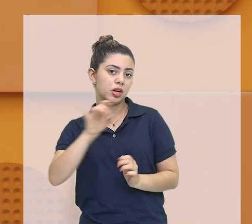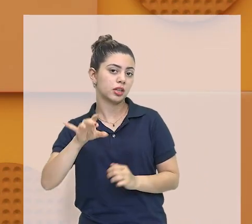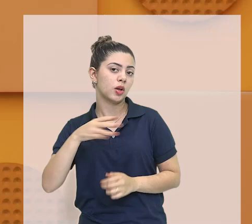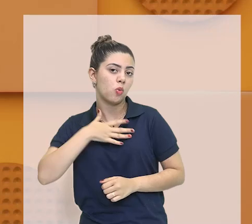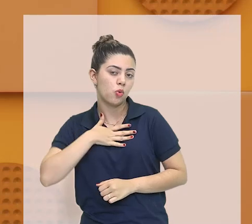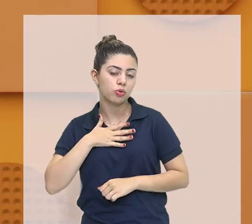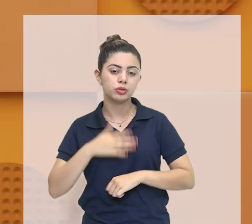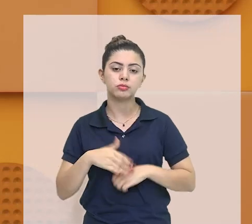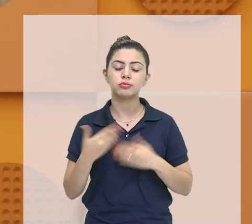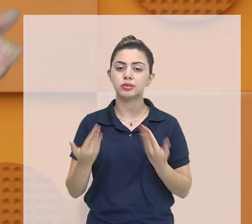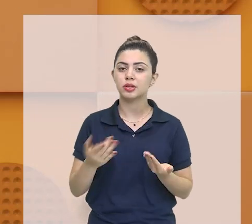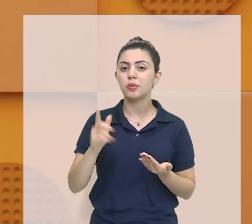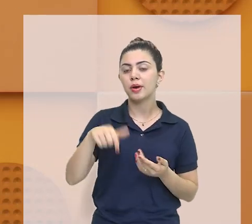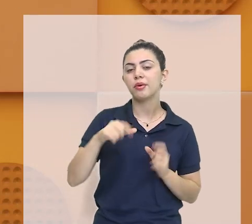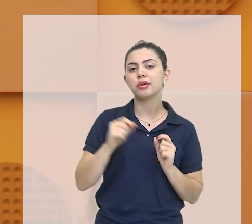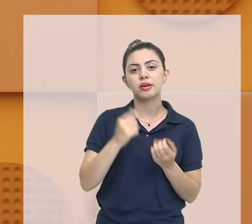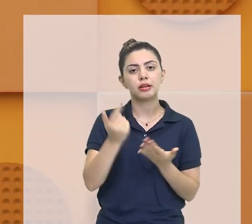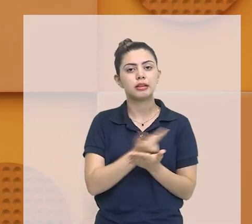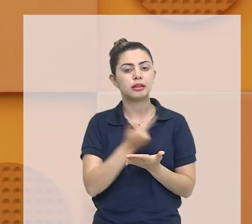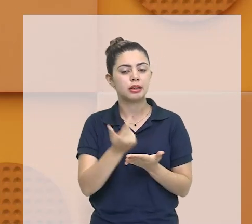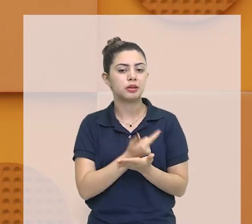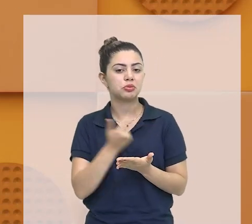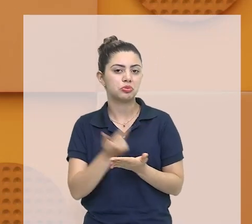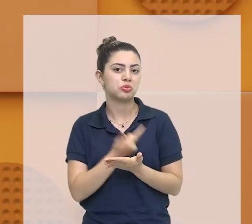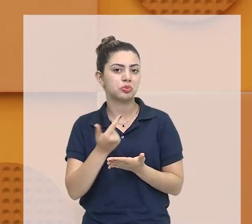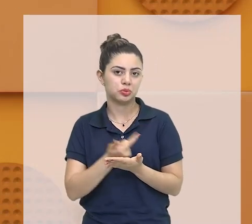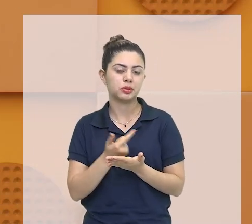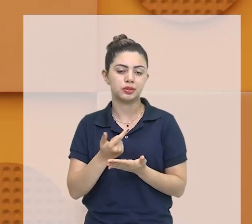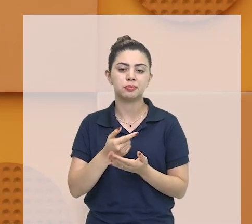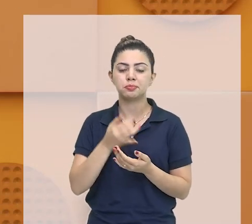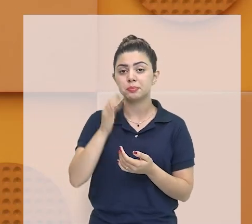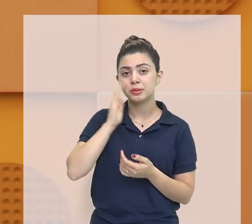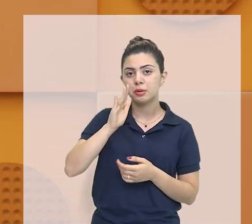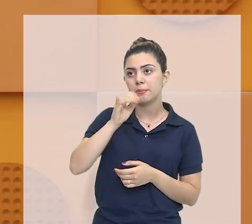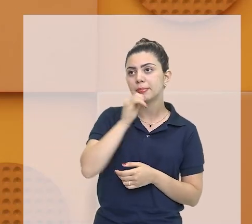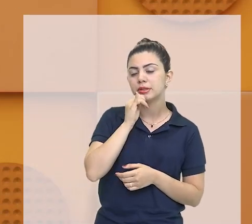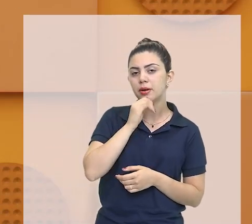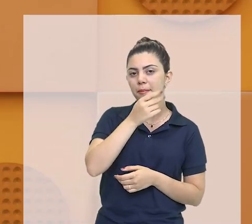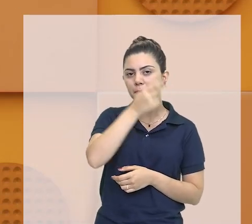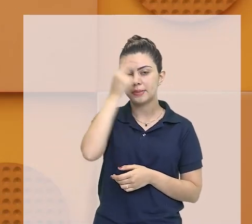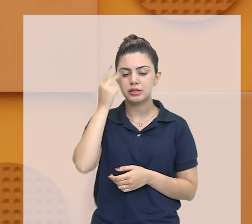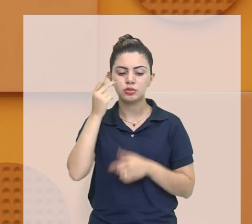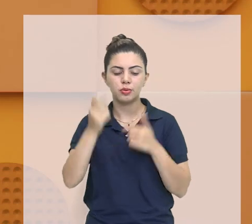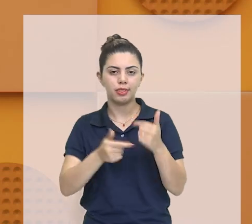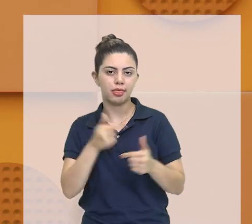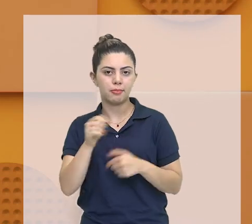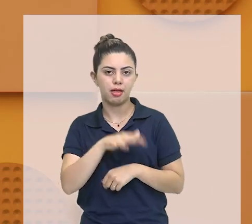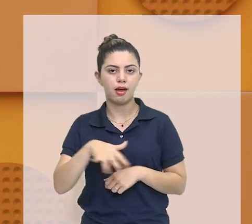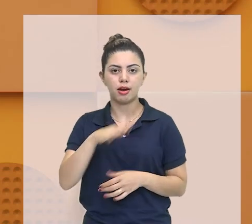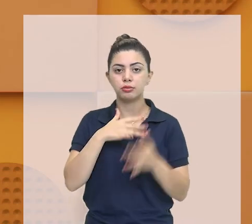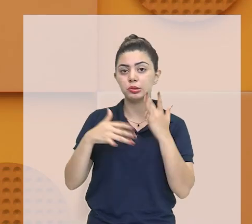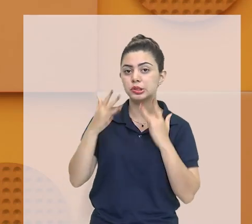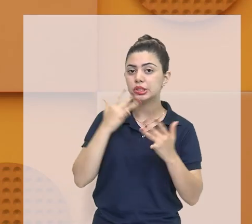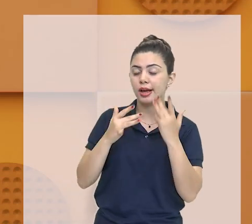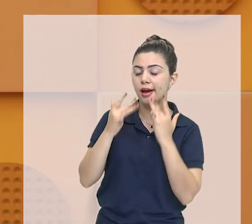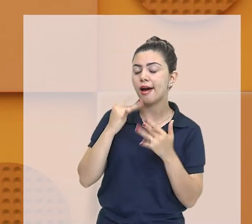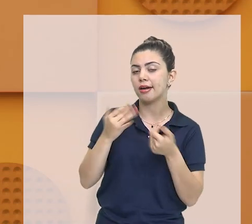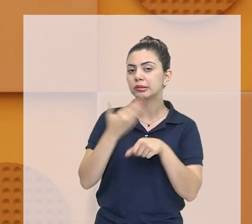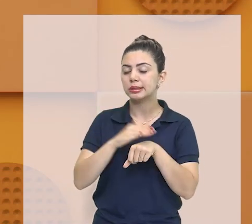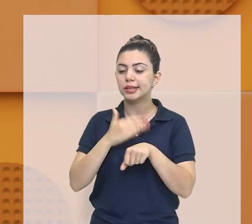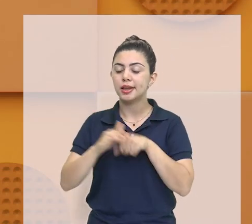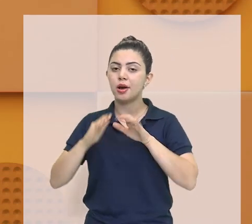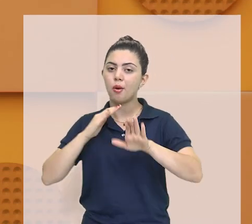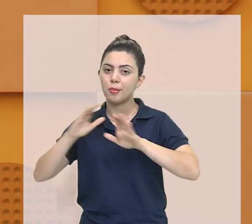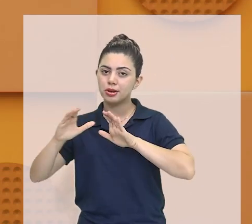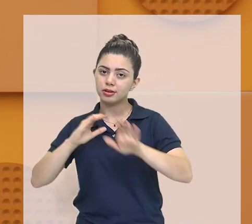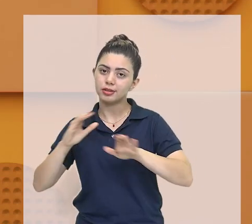são leituras clássicas, né? Principalmente o povo que vai fazer teatro, vai fazer essa parte da comunicação, não é mesmo? Muitas vezes,